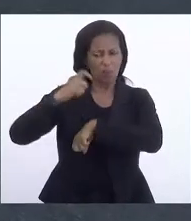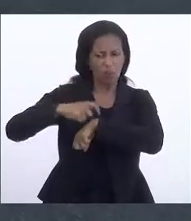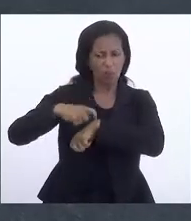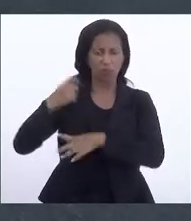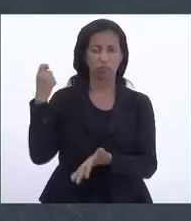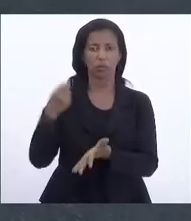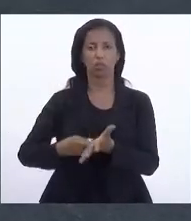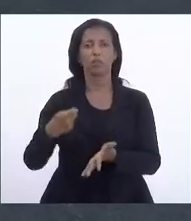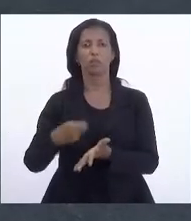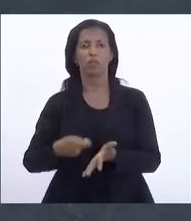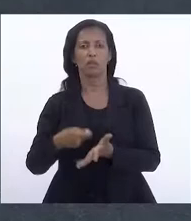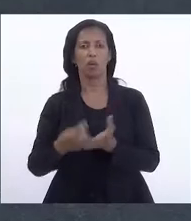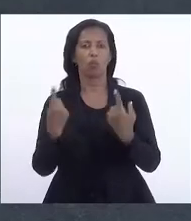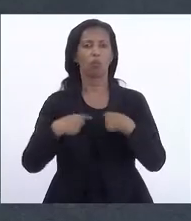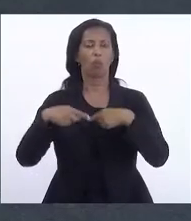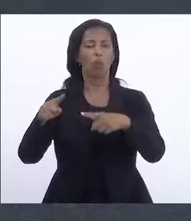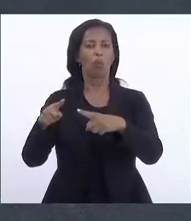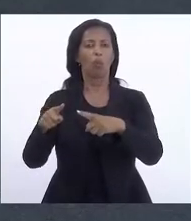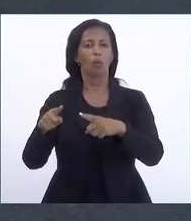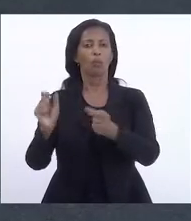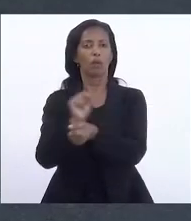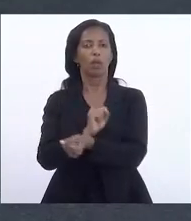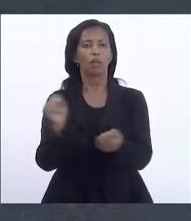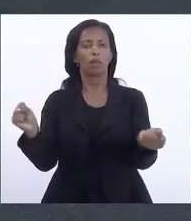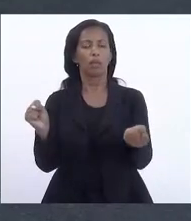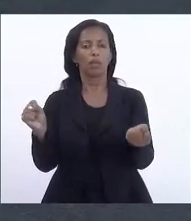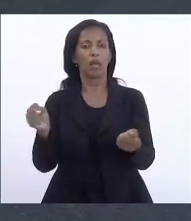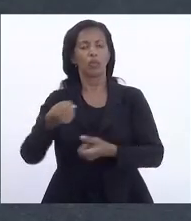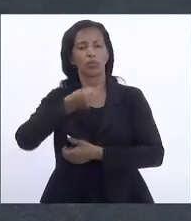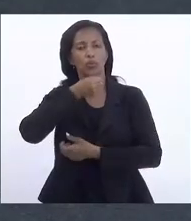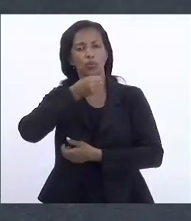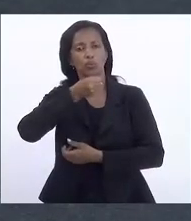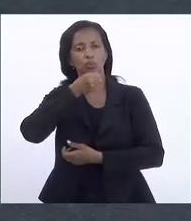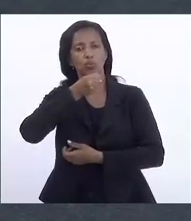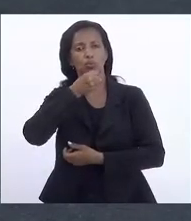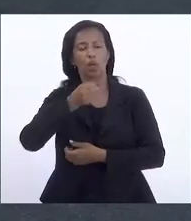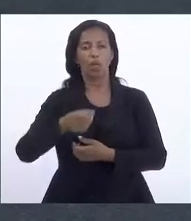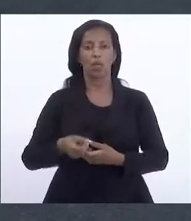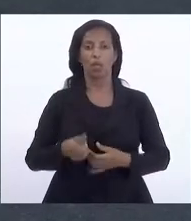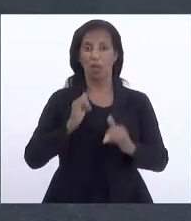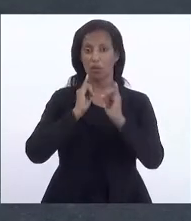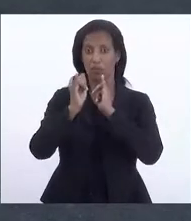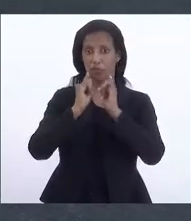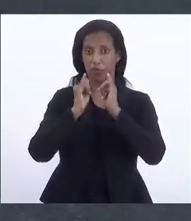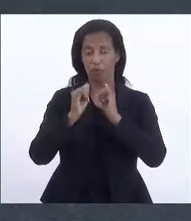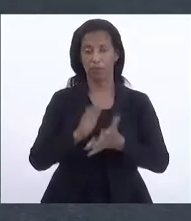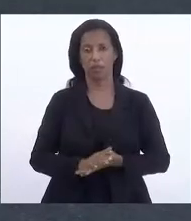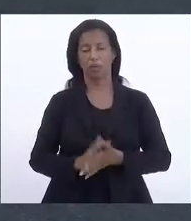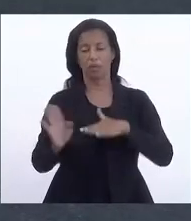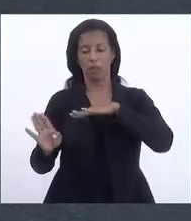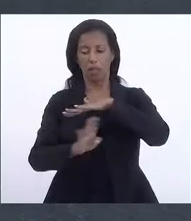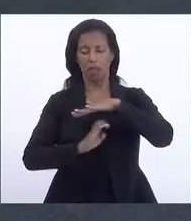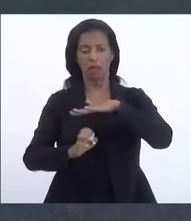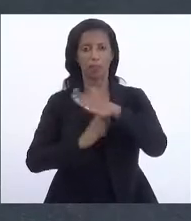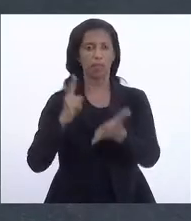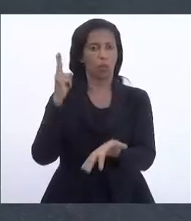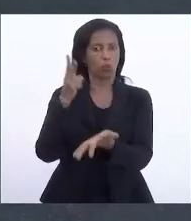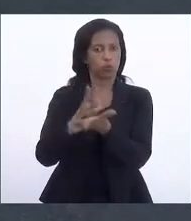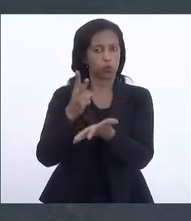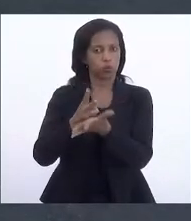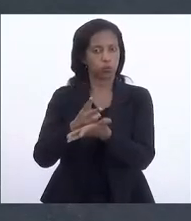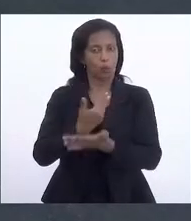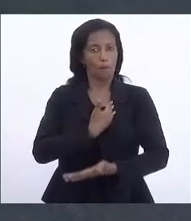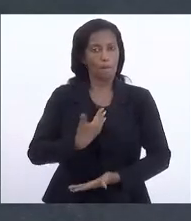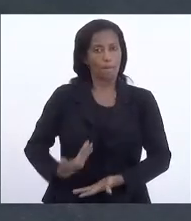resistência contra o ataque à liberdade de imprensa e à difusão de informação. Que a empresa se mantenha pública